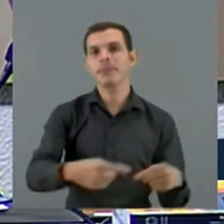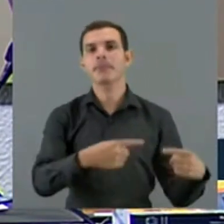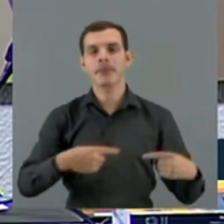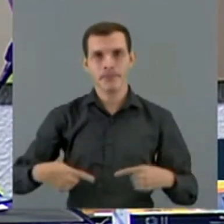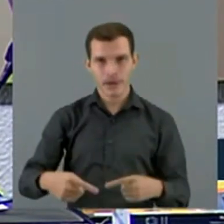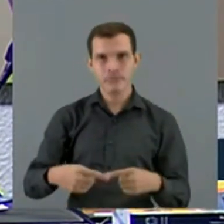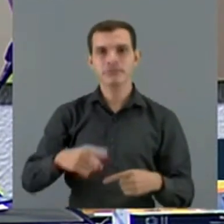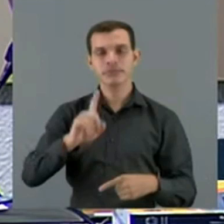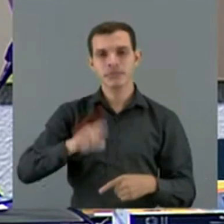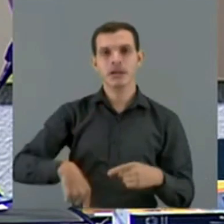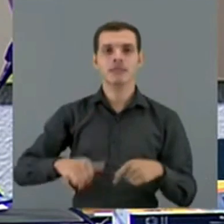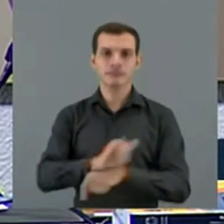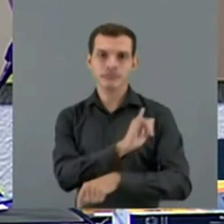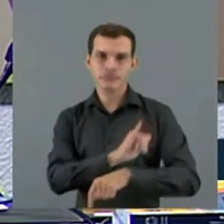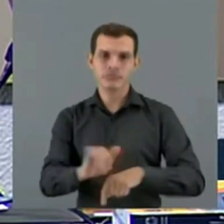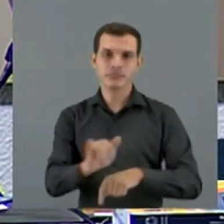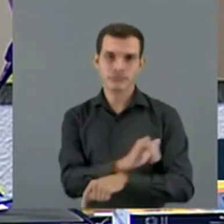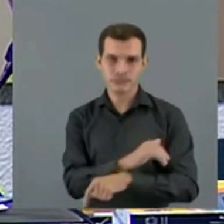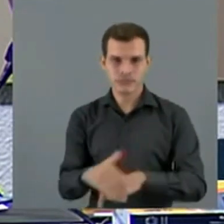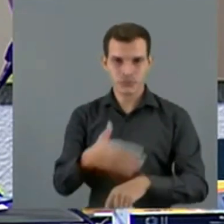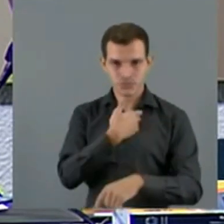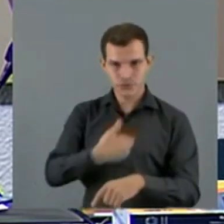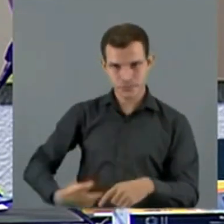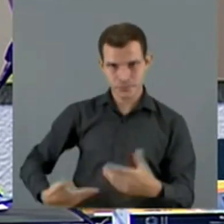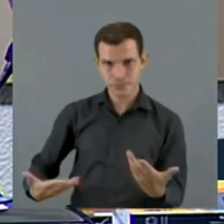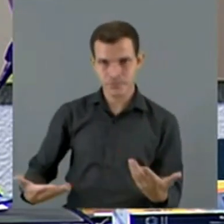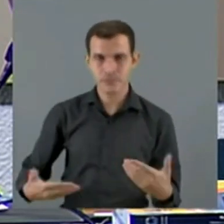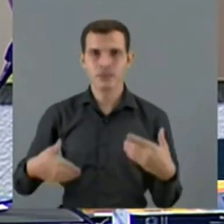de política pública. Essa é a minha posição.